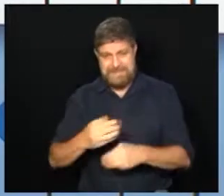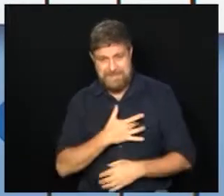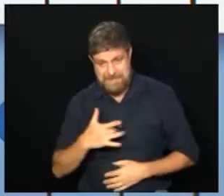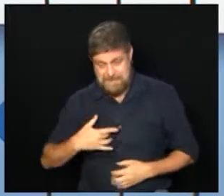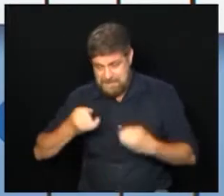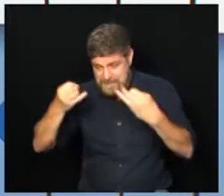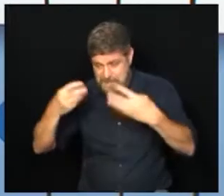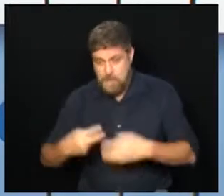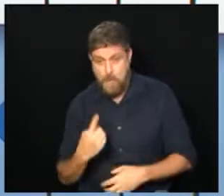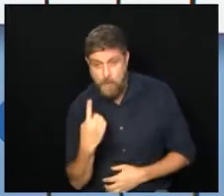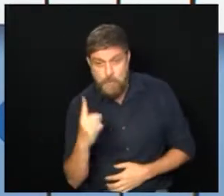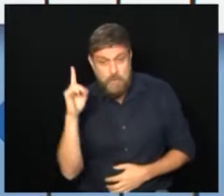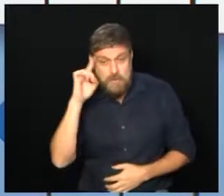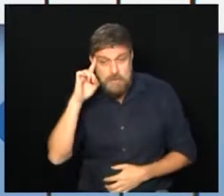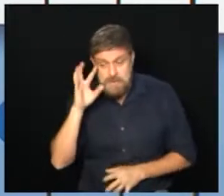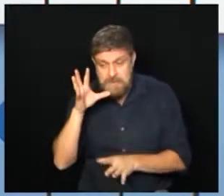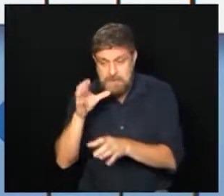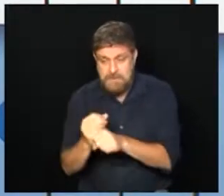horas, foram